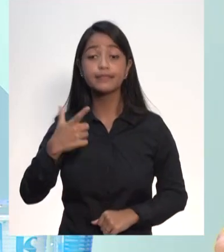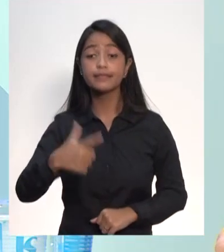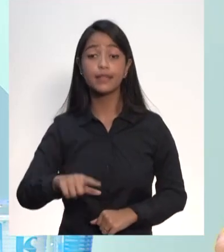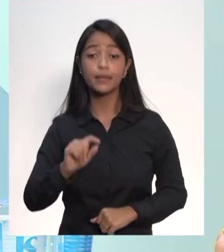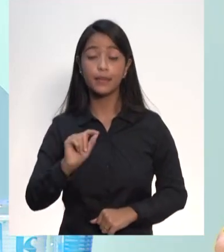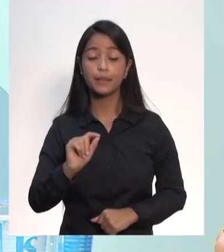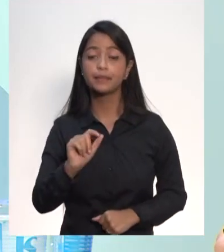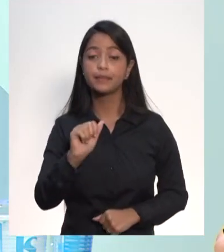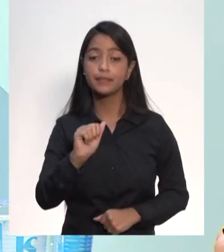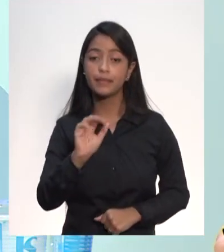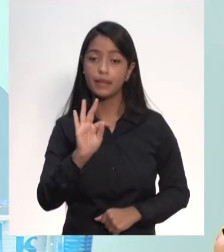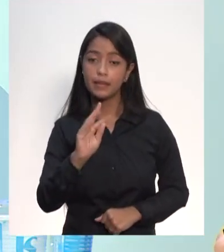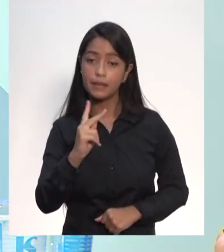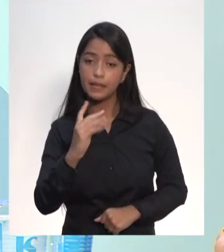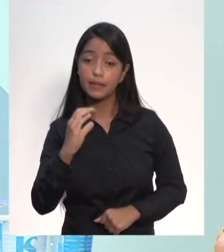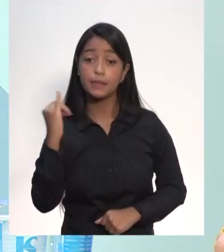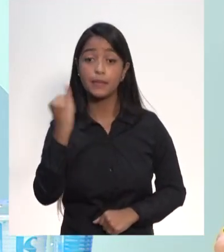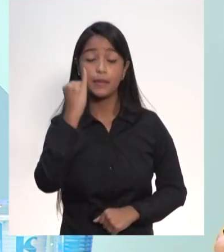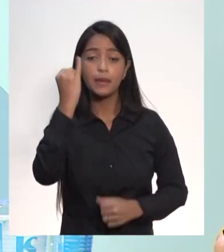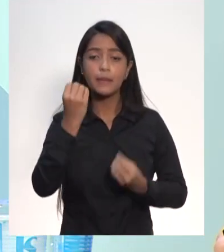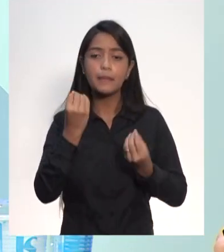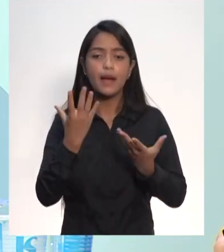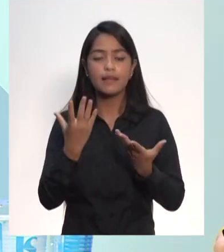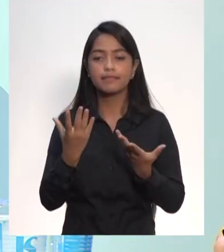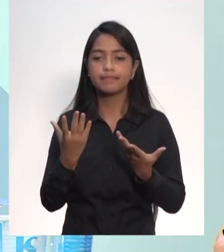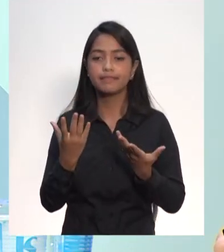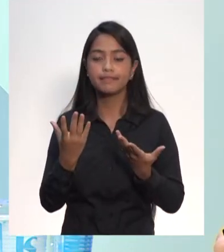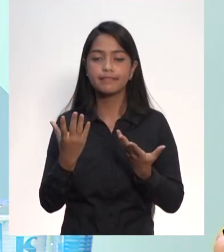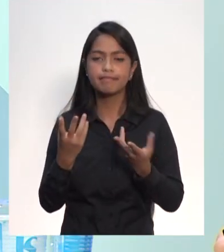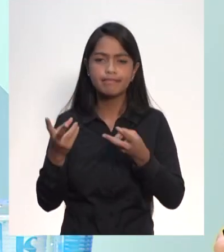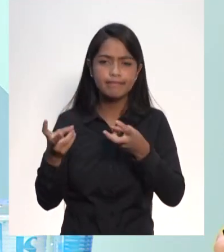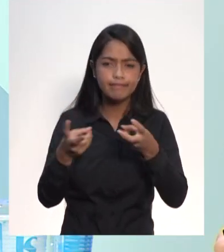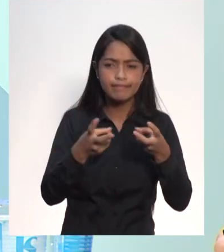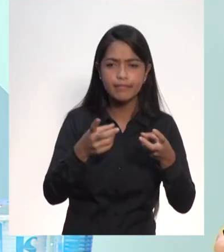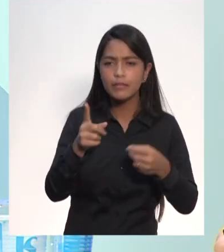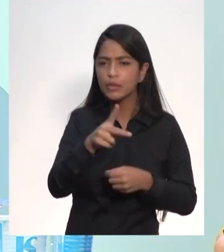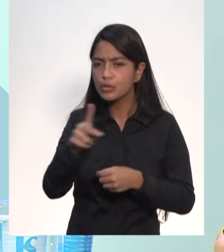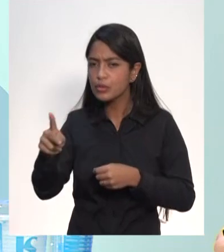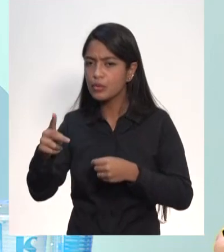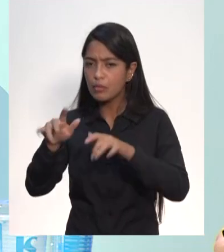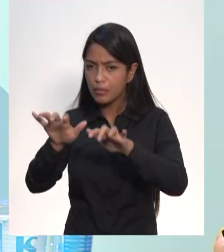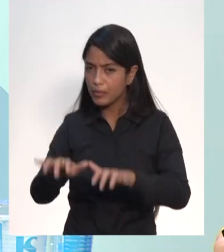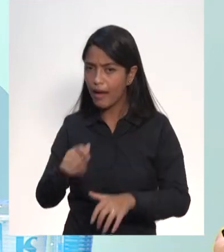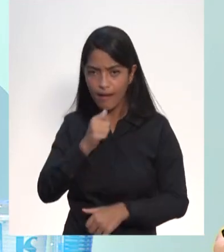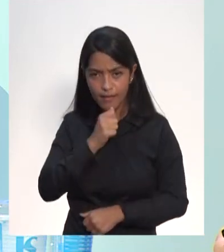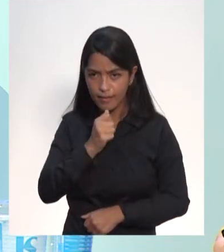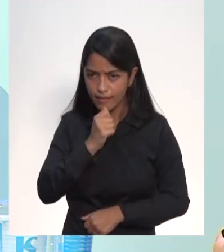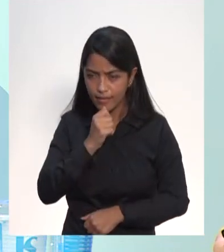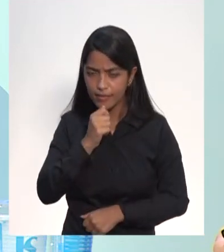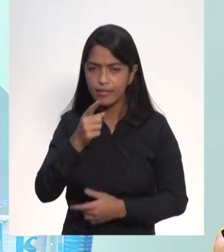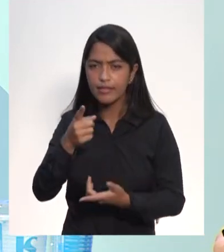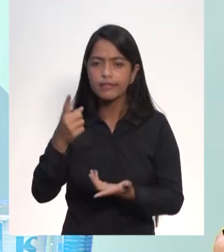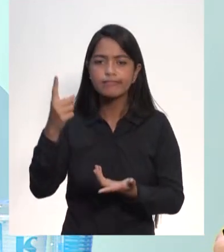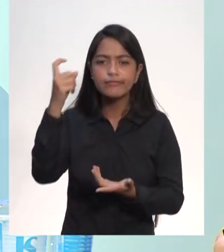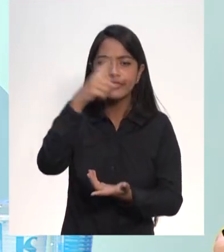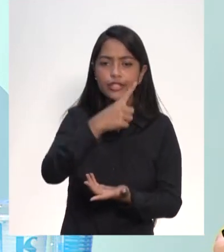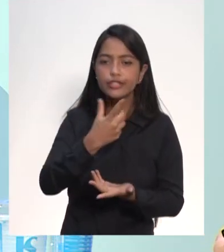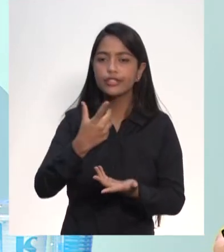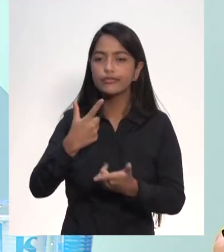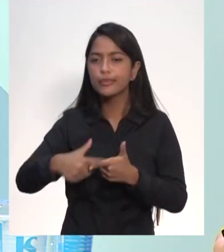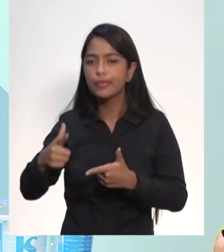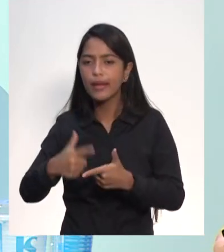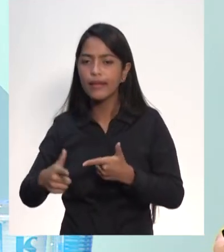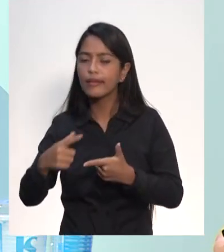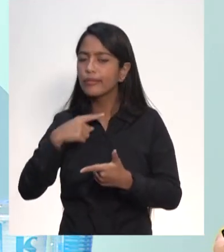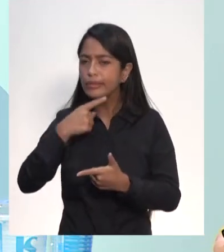para verificar, né? Aquele professor que ainda não finalizou esse trabalho, ele está com alguma dificuldade, está com algum problema